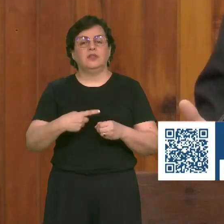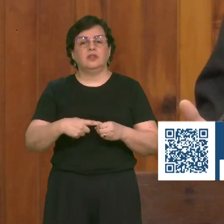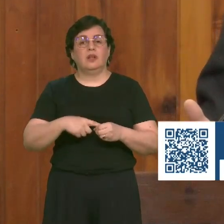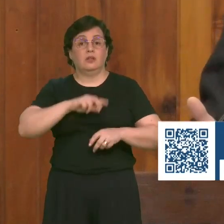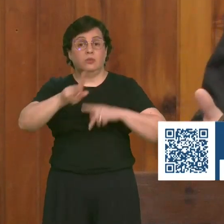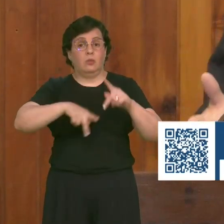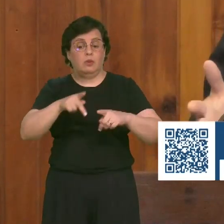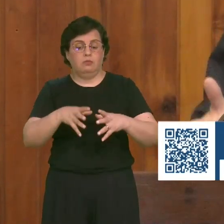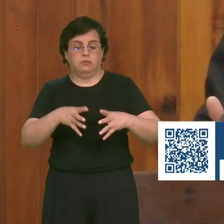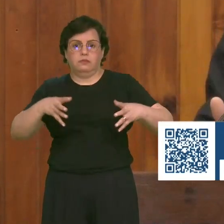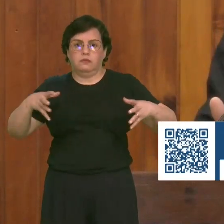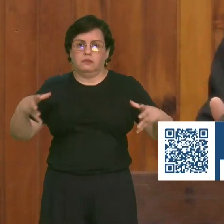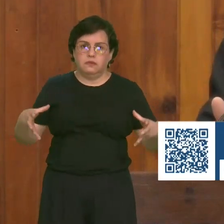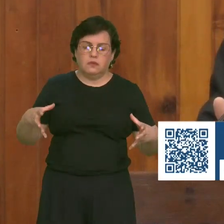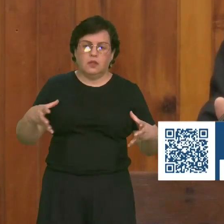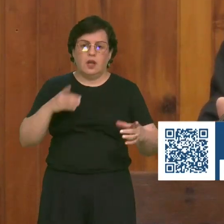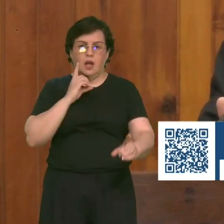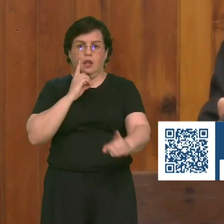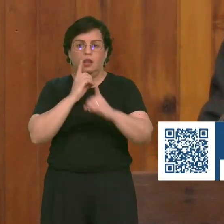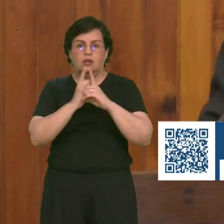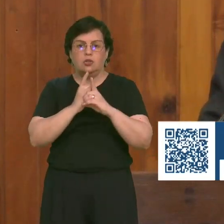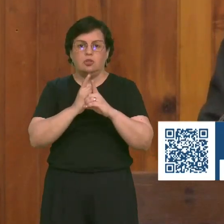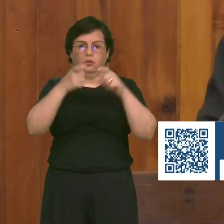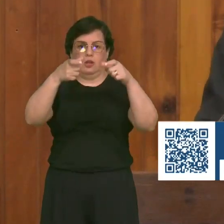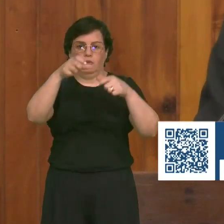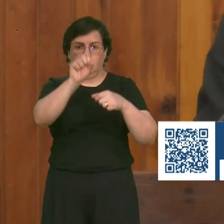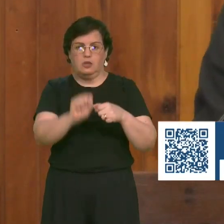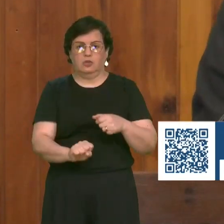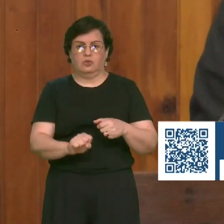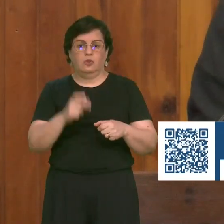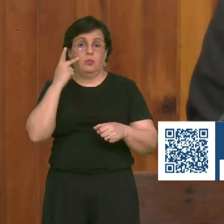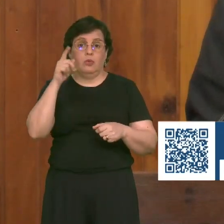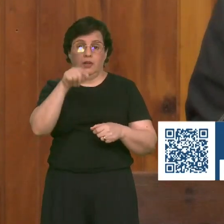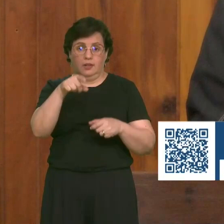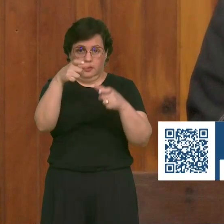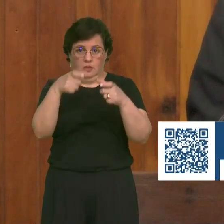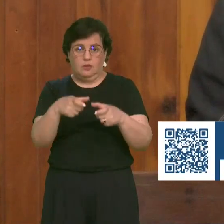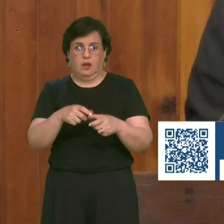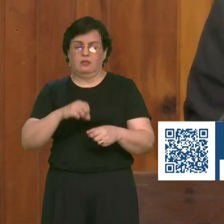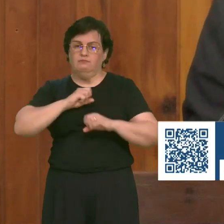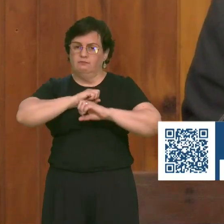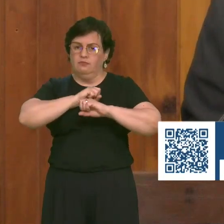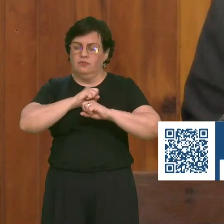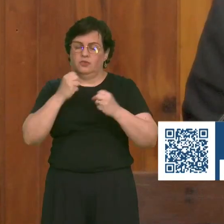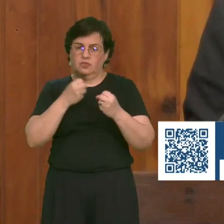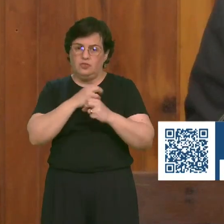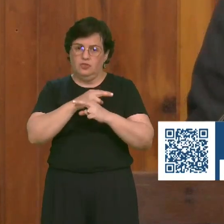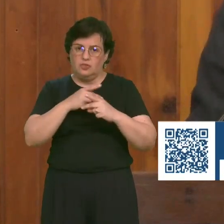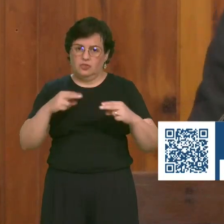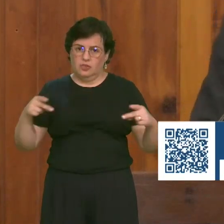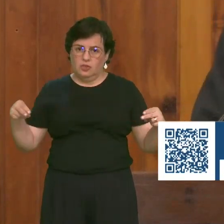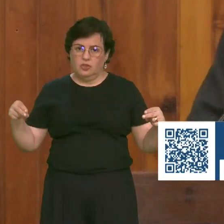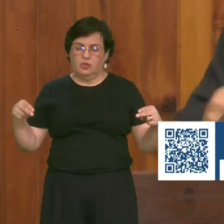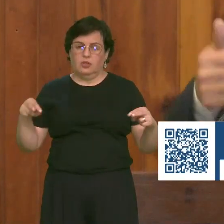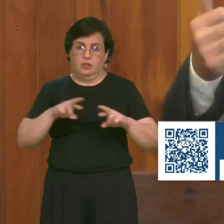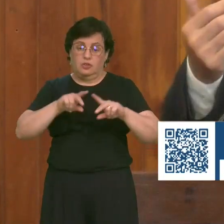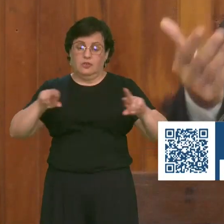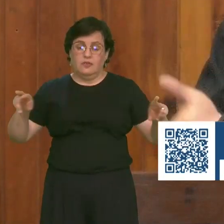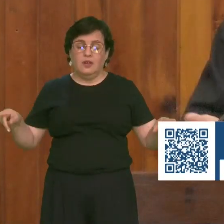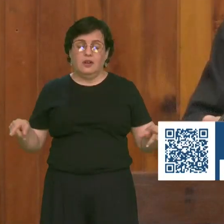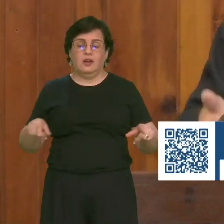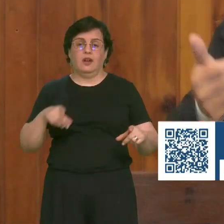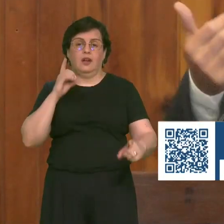grande que é atendida na Zona Sul pela sua OBS várias especialidades vários atendimentos que são feitos ali